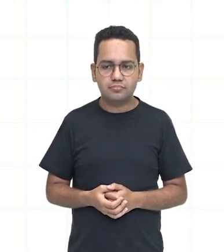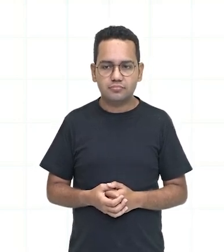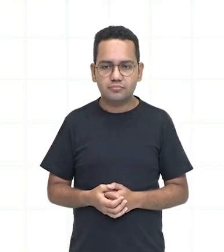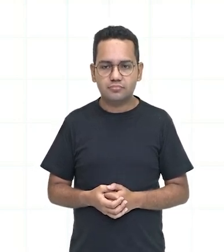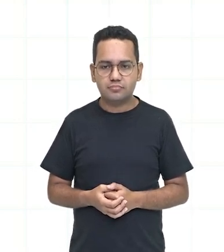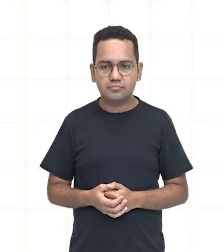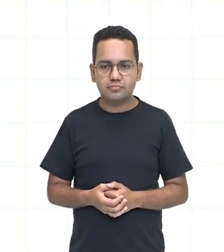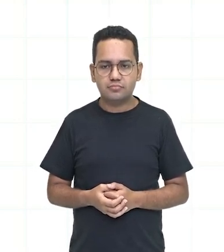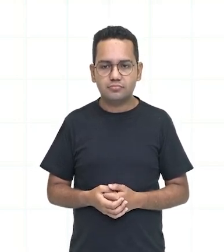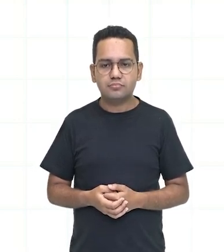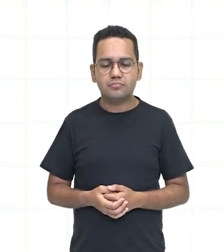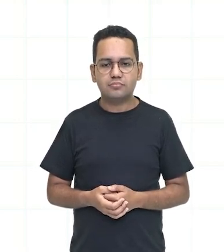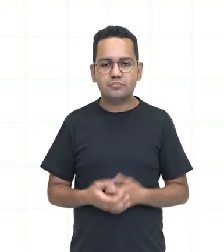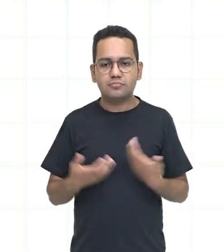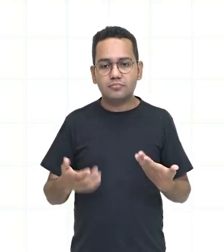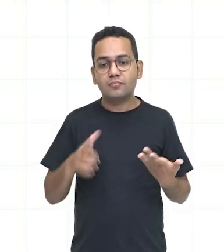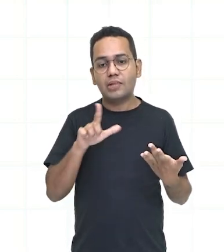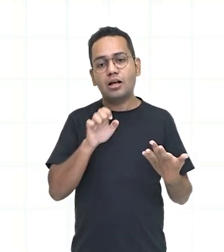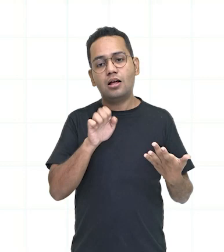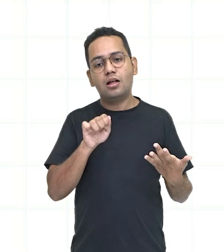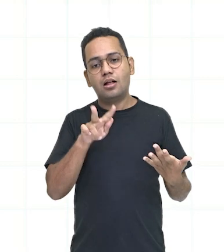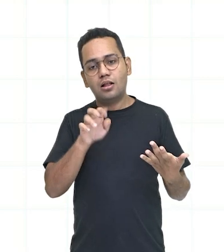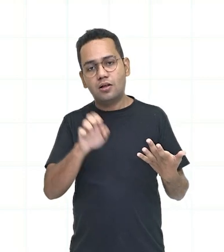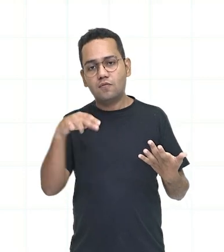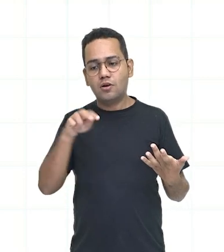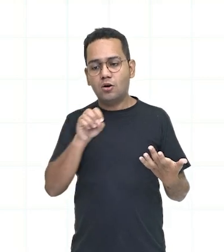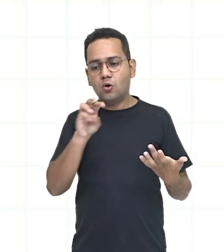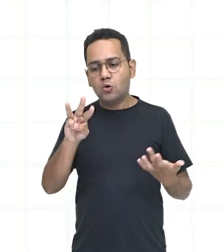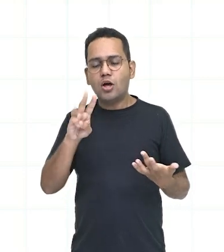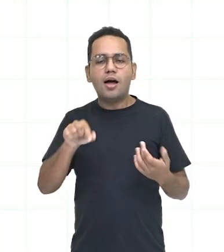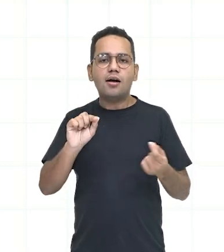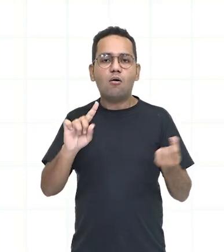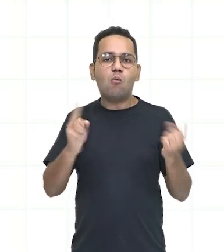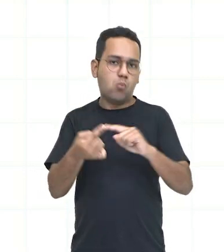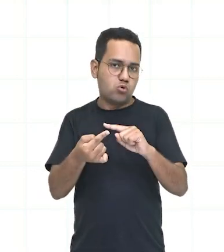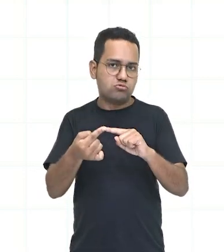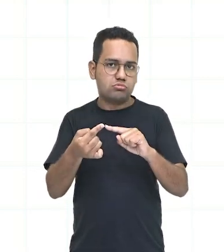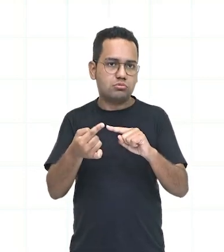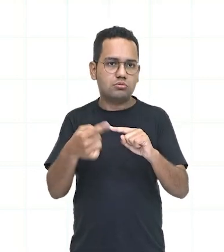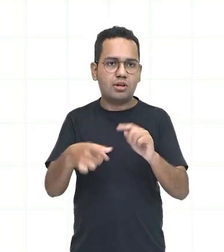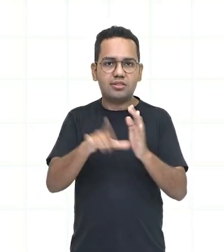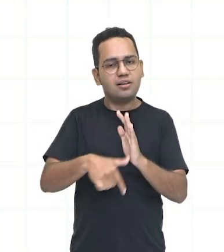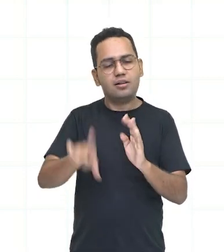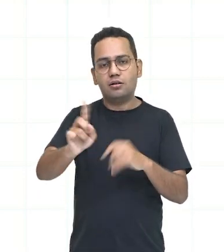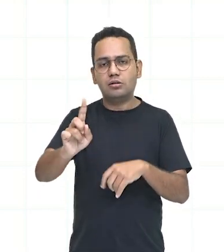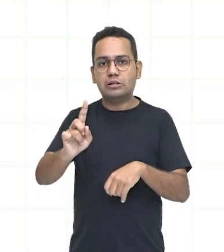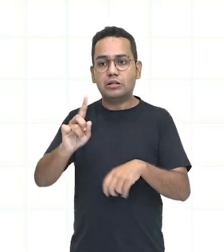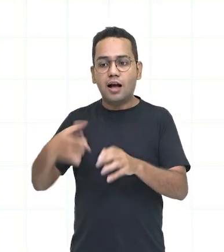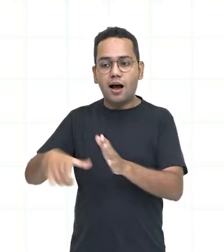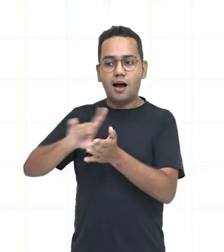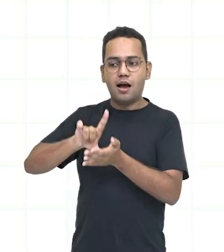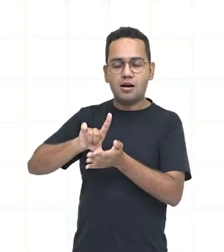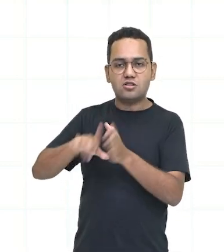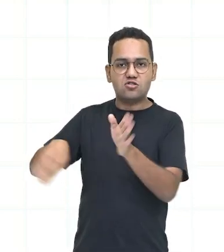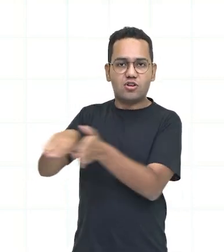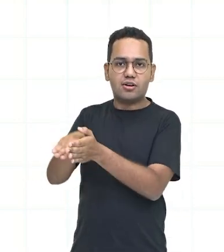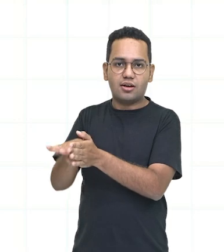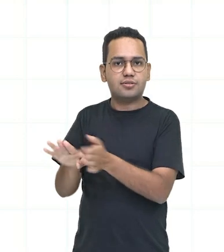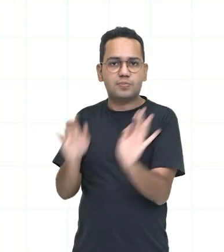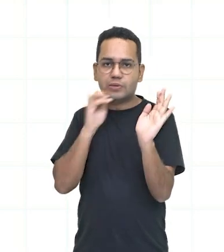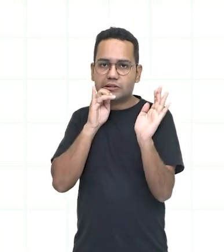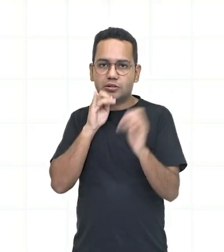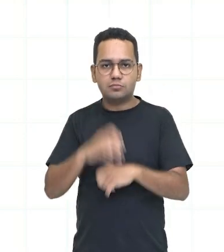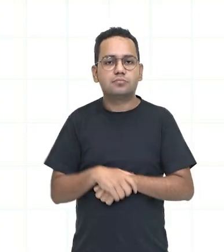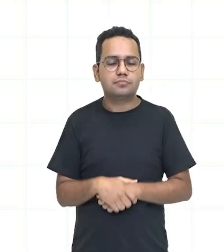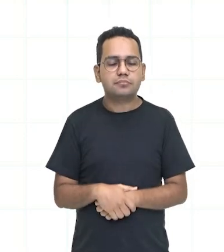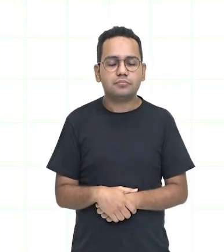estar atrasado, tá? Quer dizer, estar na hora certa, no ponto marcado, na hora marcada. If they leave now, se eles forem agora, se